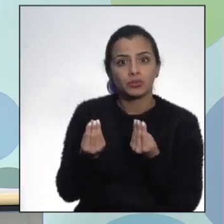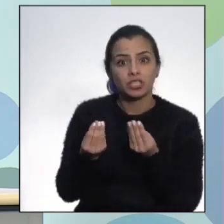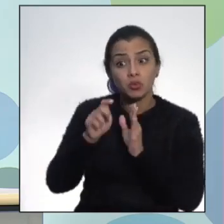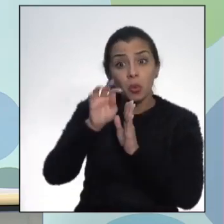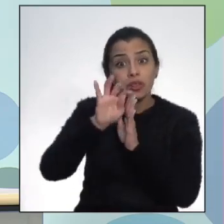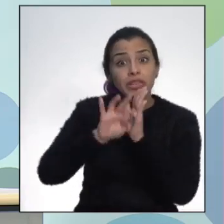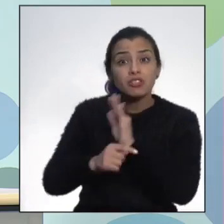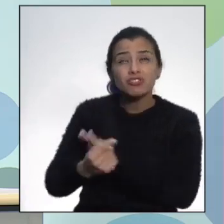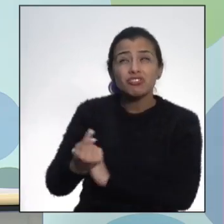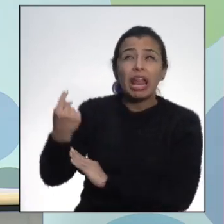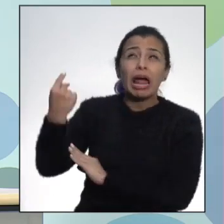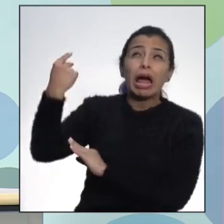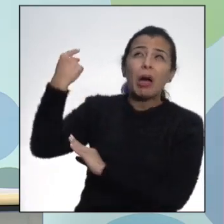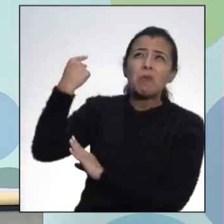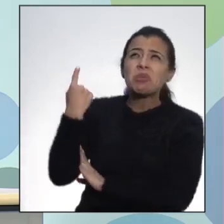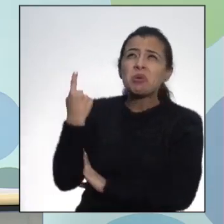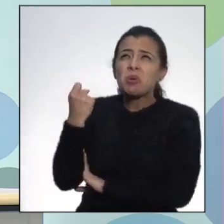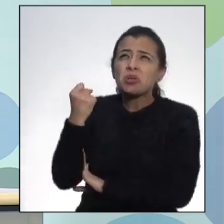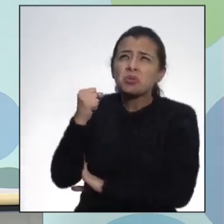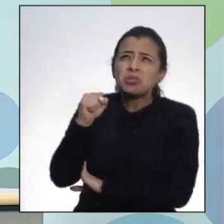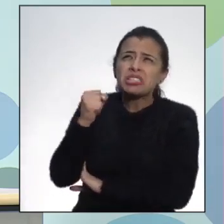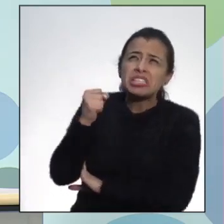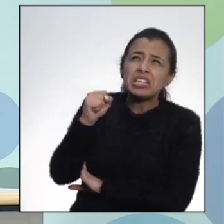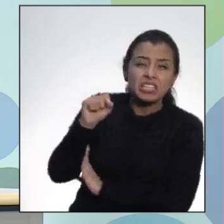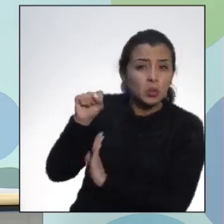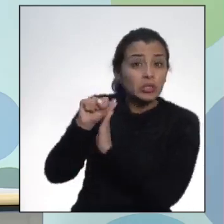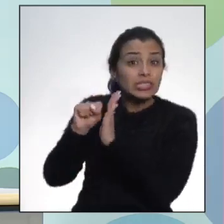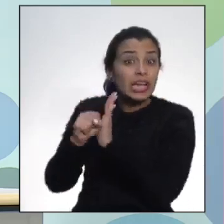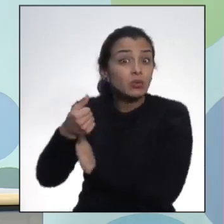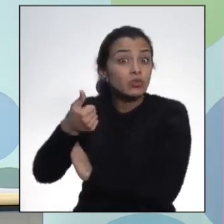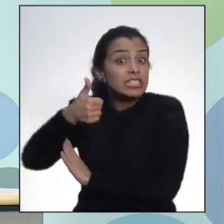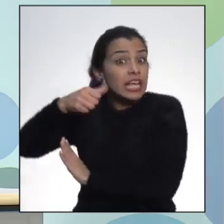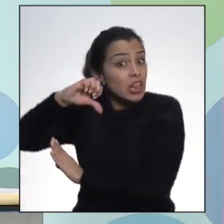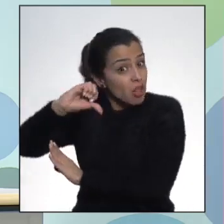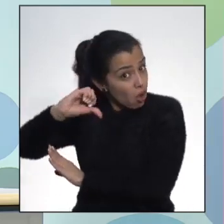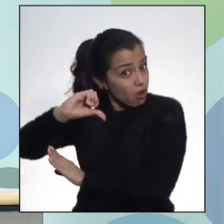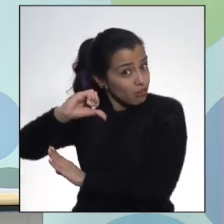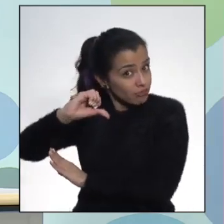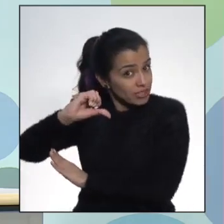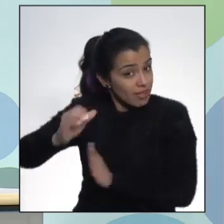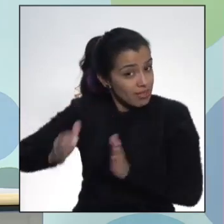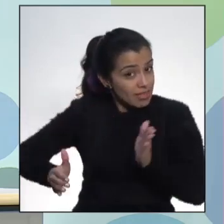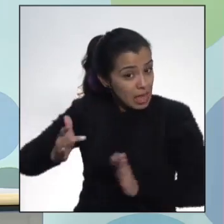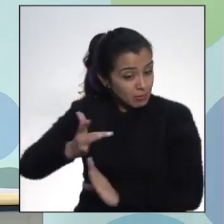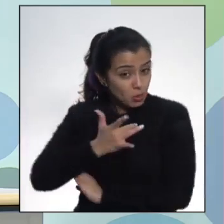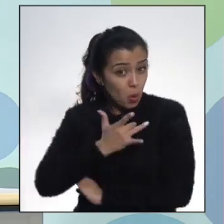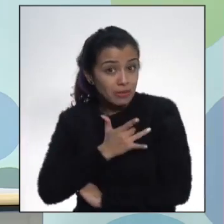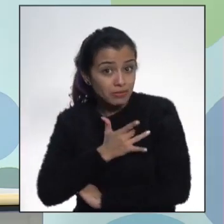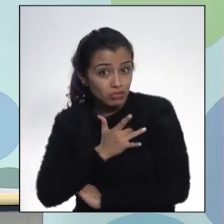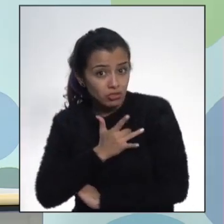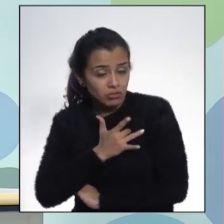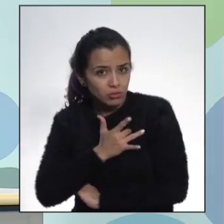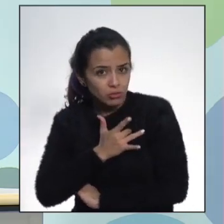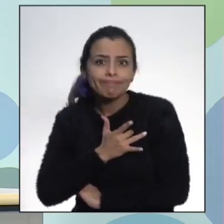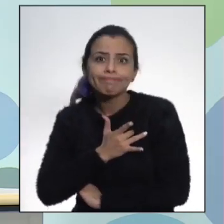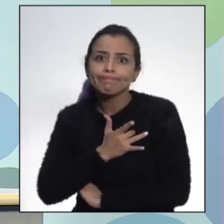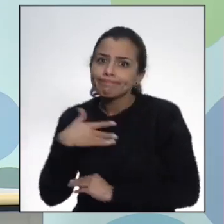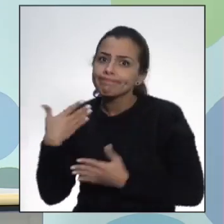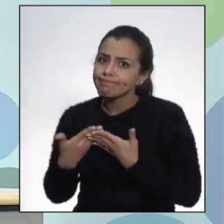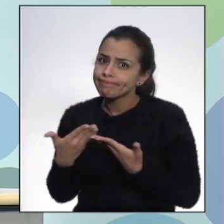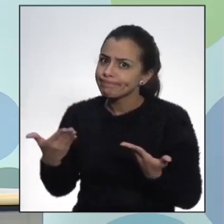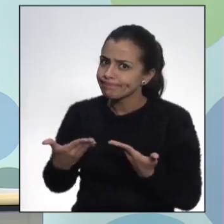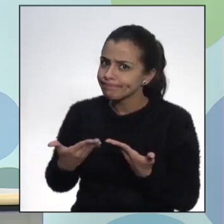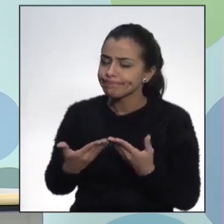alguma coisa, a data não me recorda, mas foi no século XIX que eu estou, né, romantismo, no período do romantismo, né? Gente,